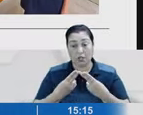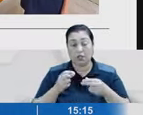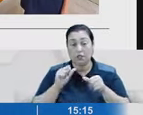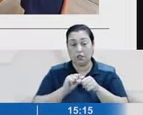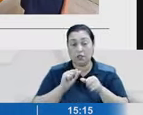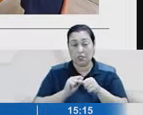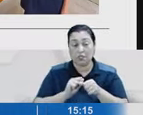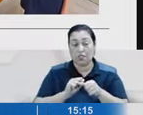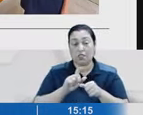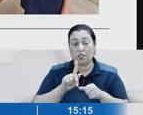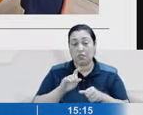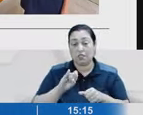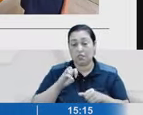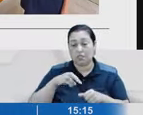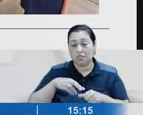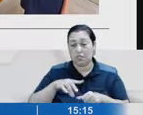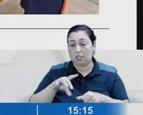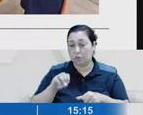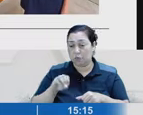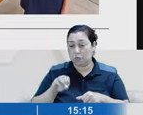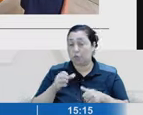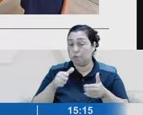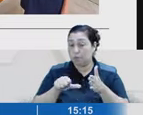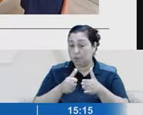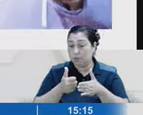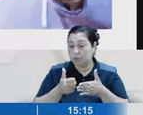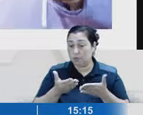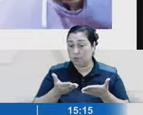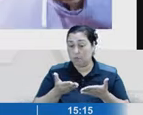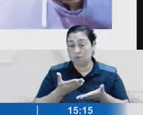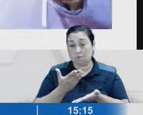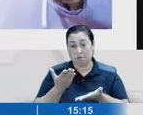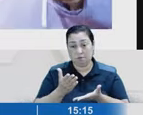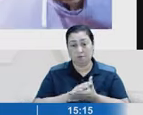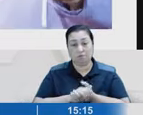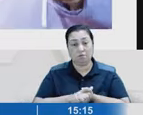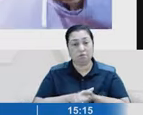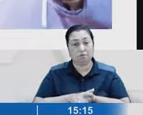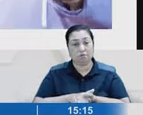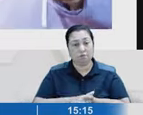e a quimioterapia e ele não opera, né?